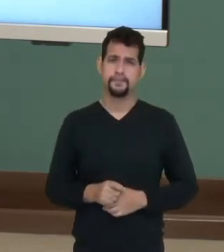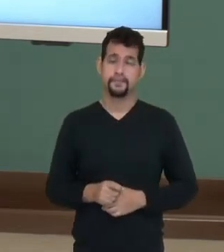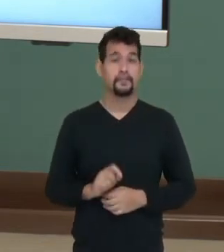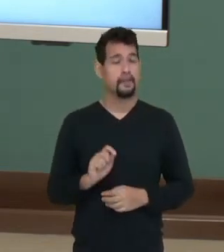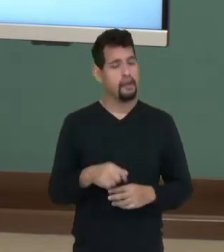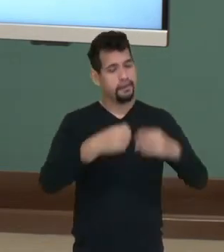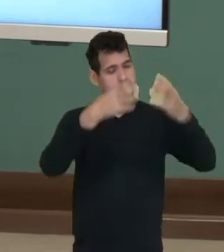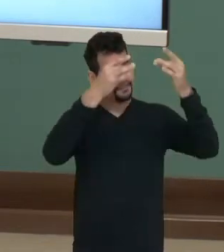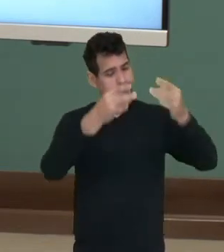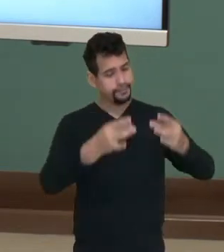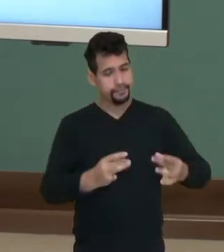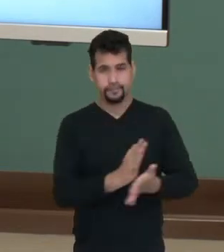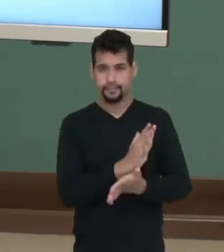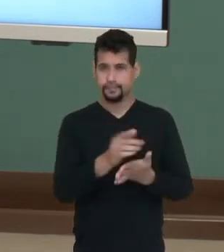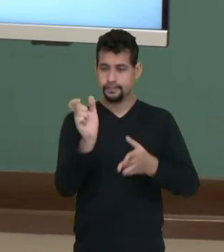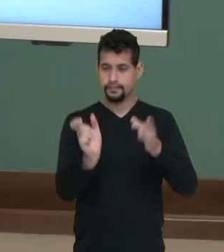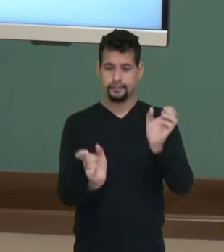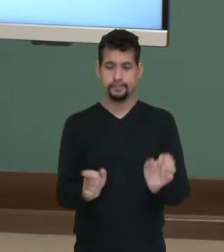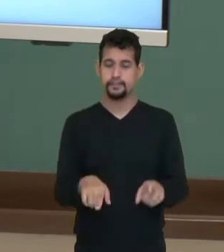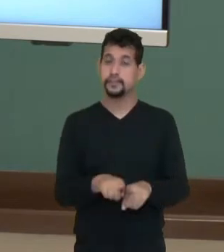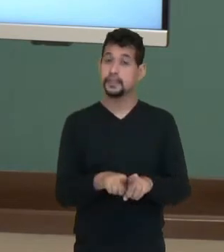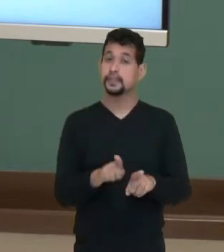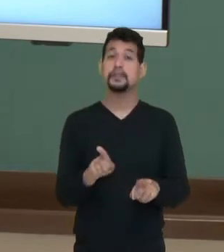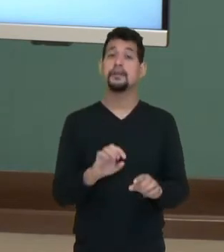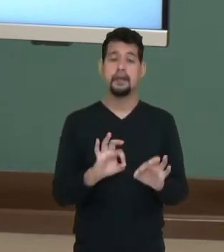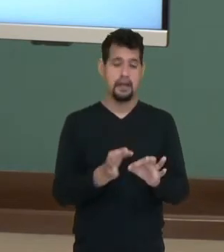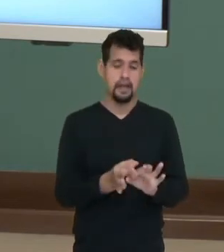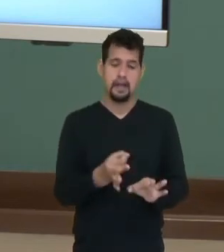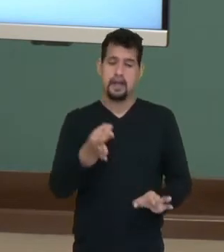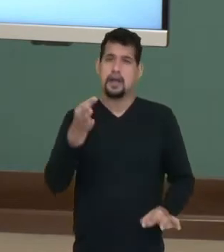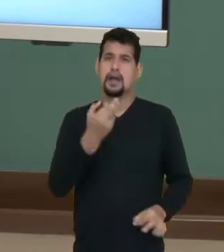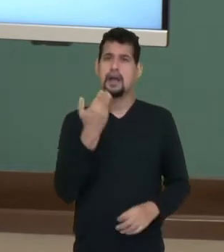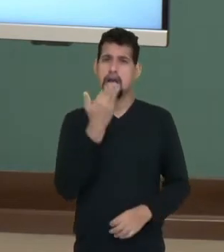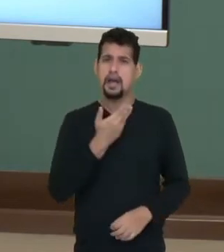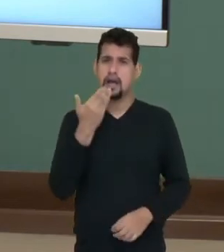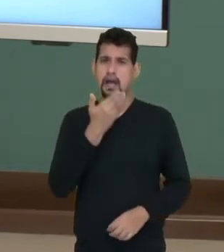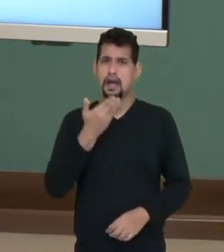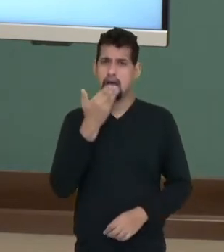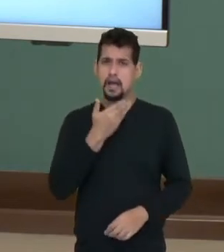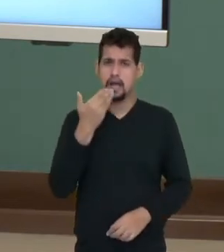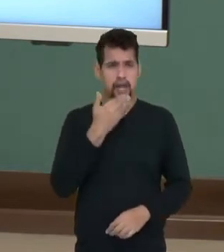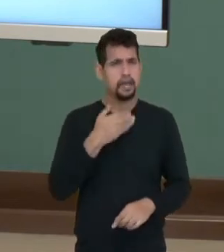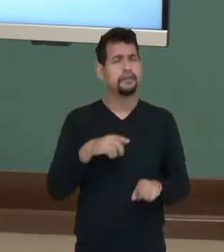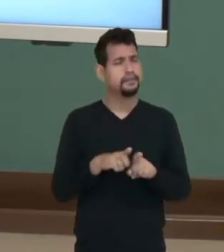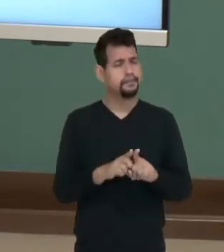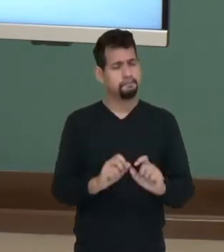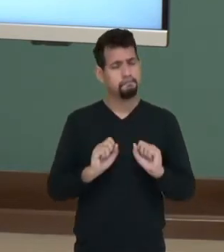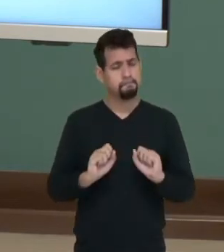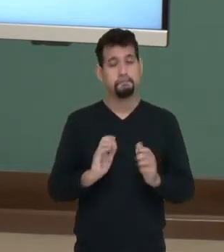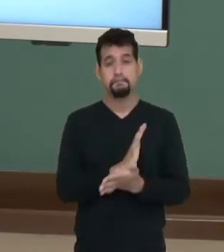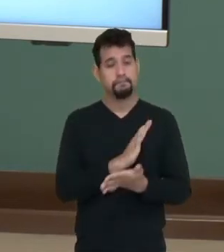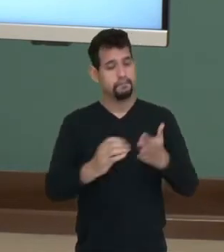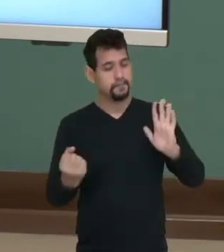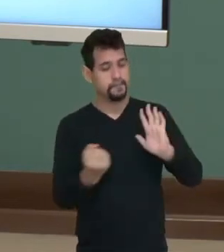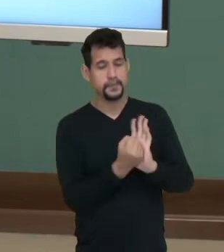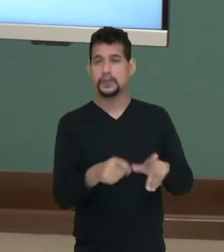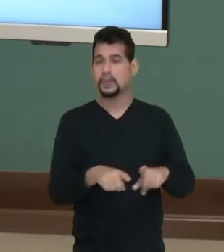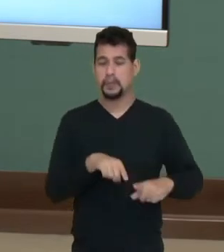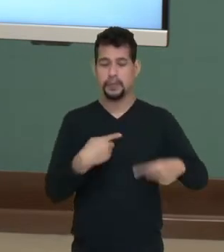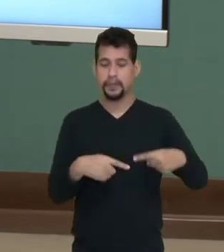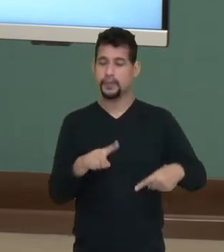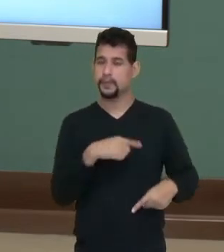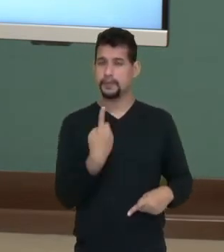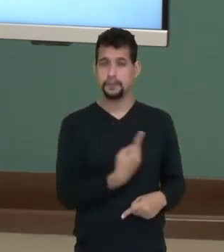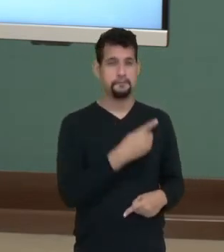citando então as características do ciclo da cana-de-açúcar e possa então contextualizar com o momento histórico e político do nosso